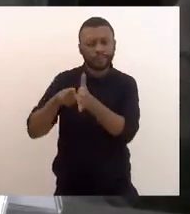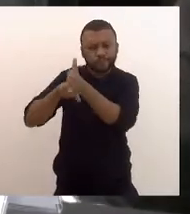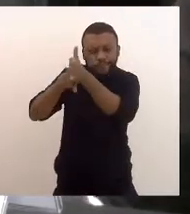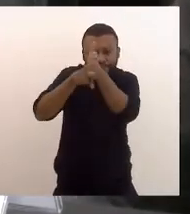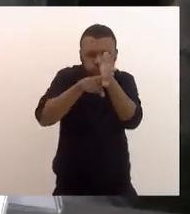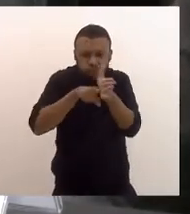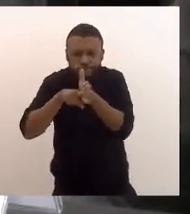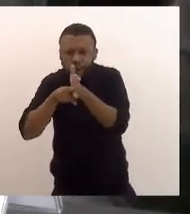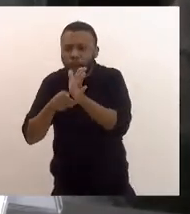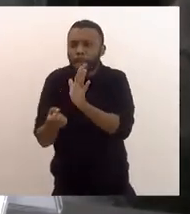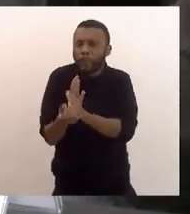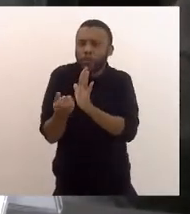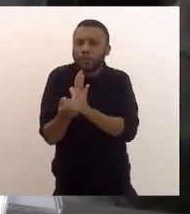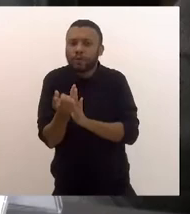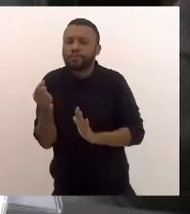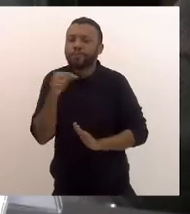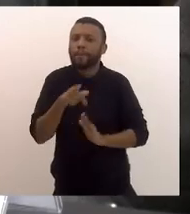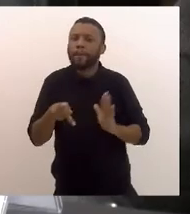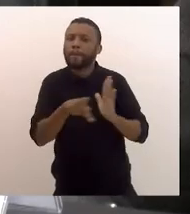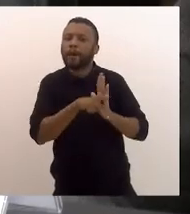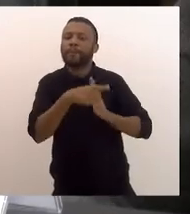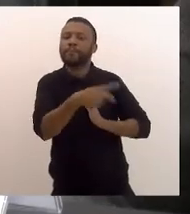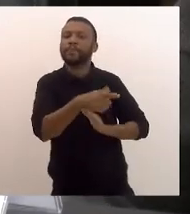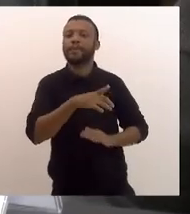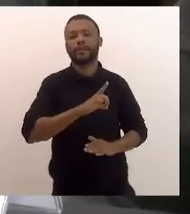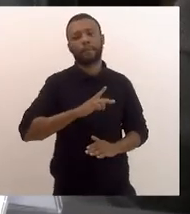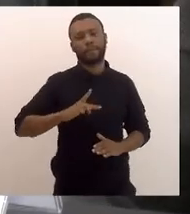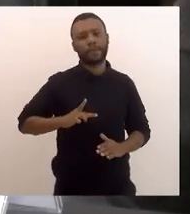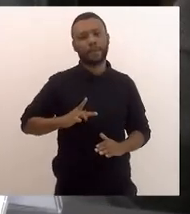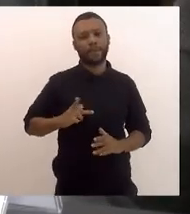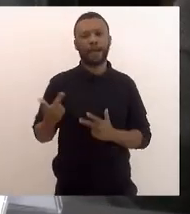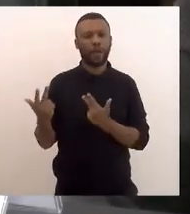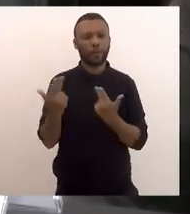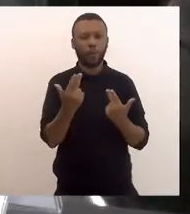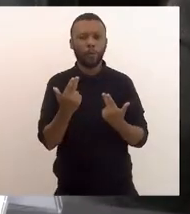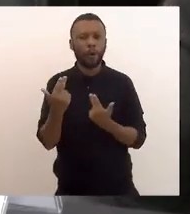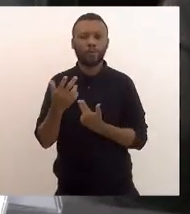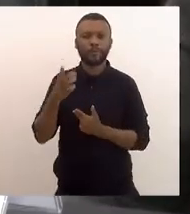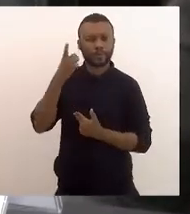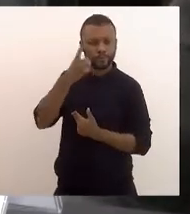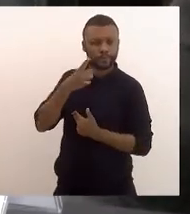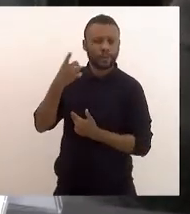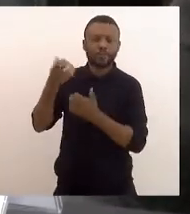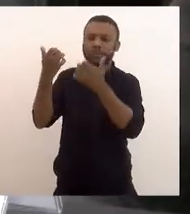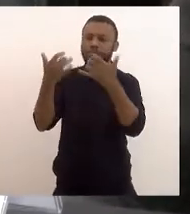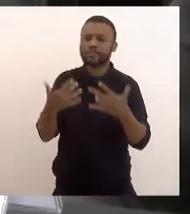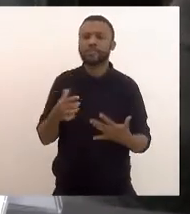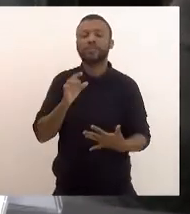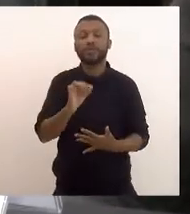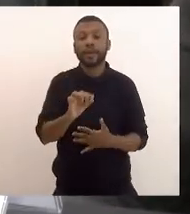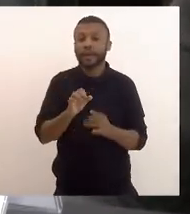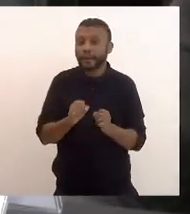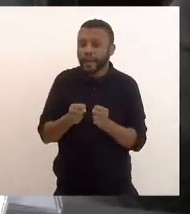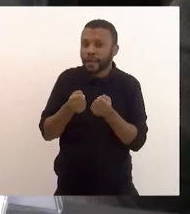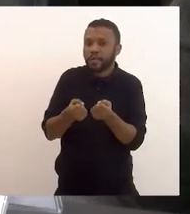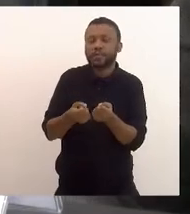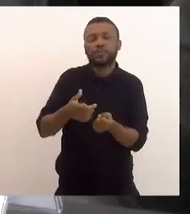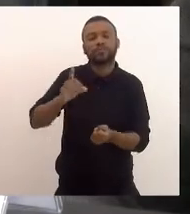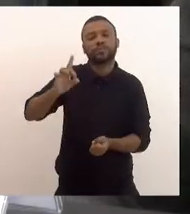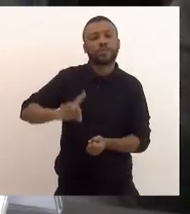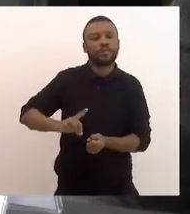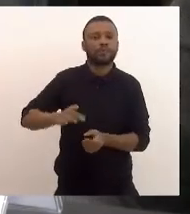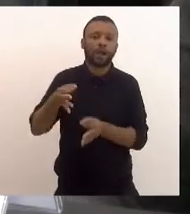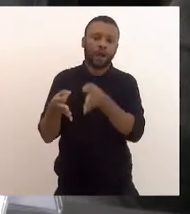produções feitas pela Defensoria Pública que como muitos deputados falaram aqui garante o direito à justiça garante